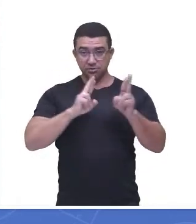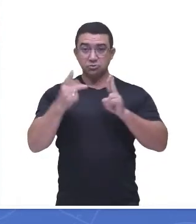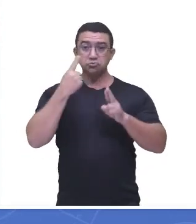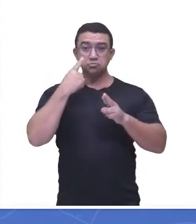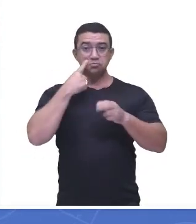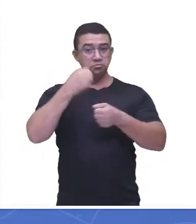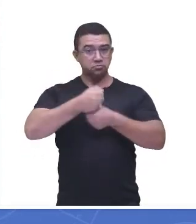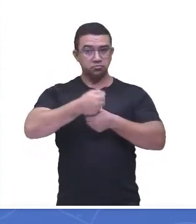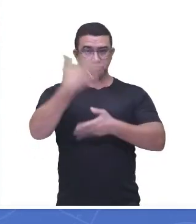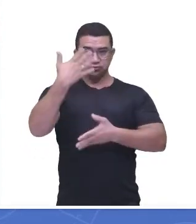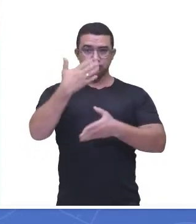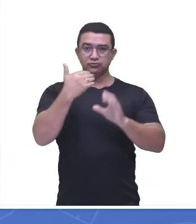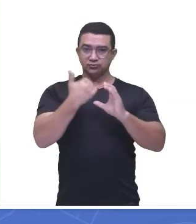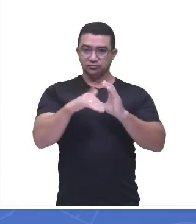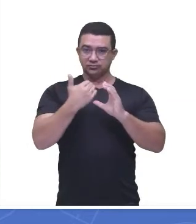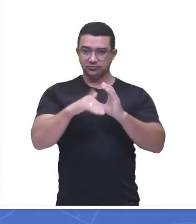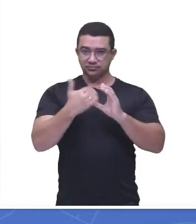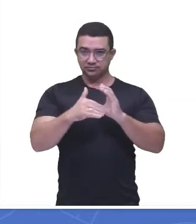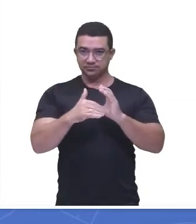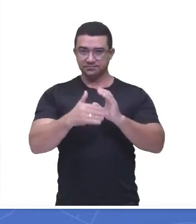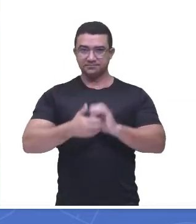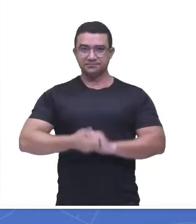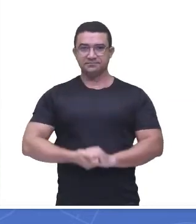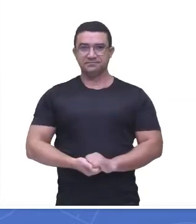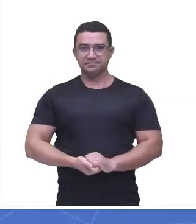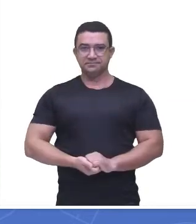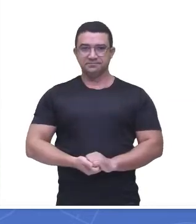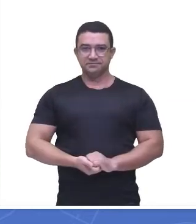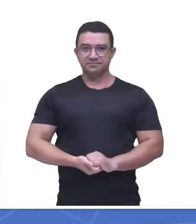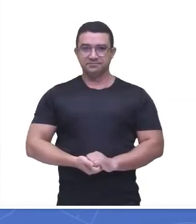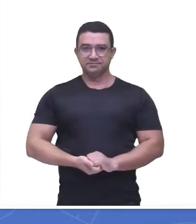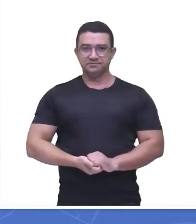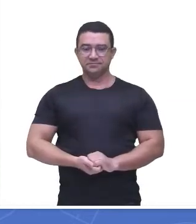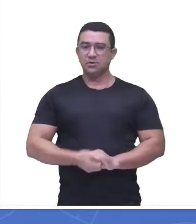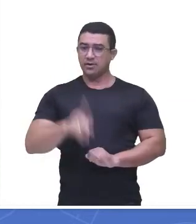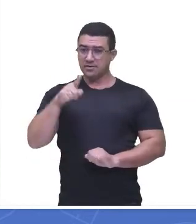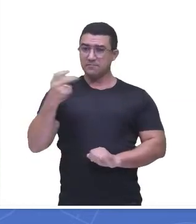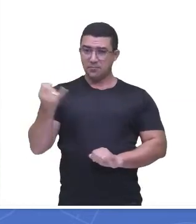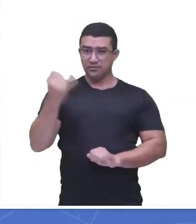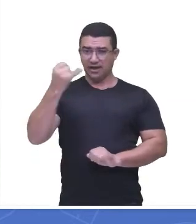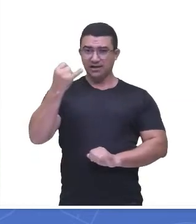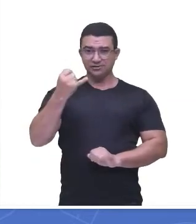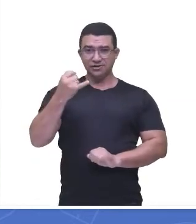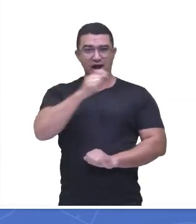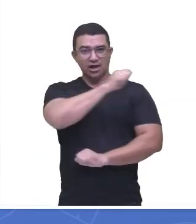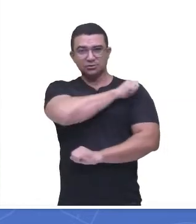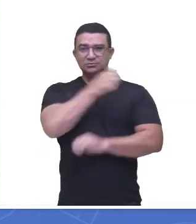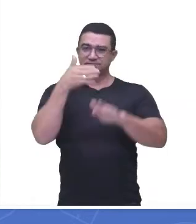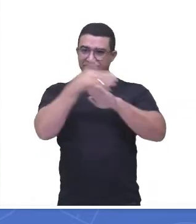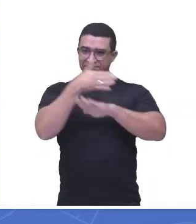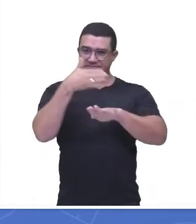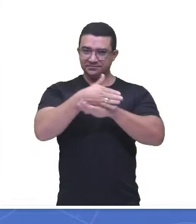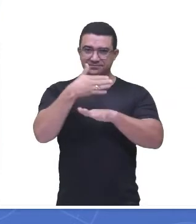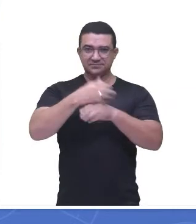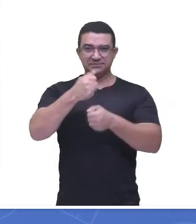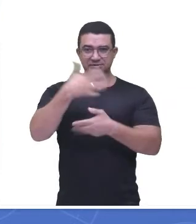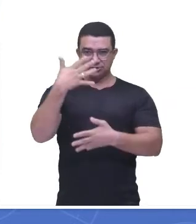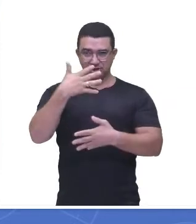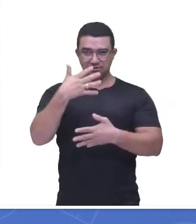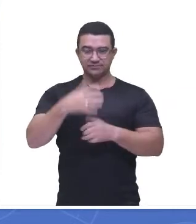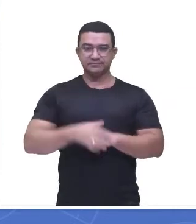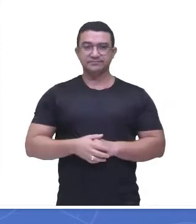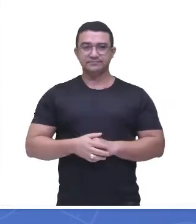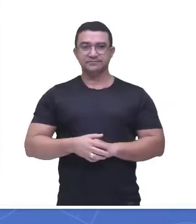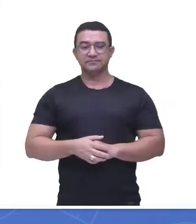visitar aqui as análises, as participações de vocês, o chat. E aí, quantos